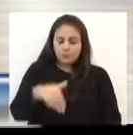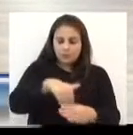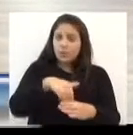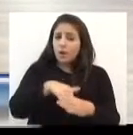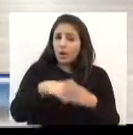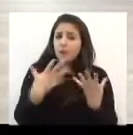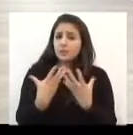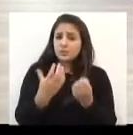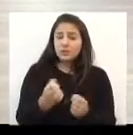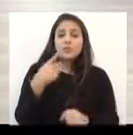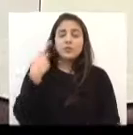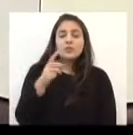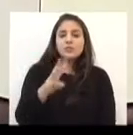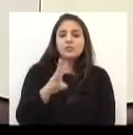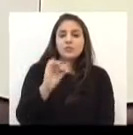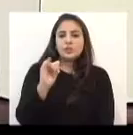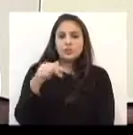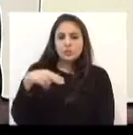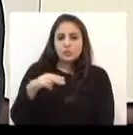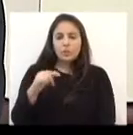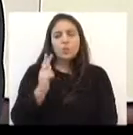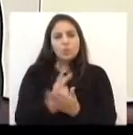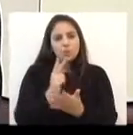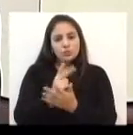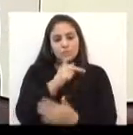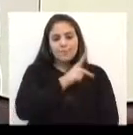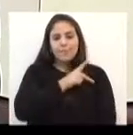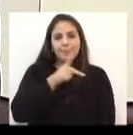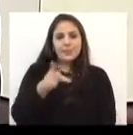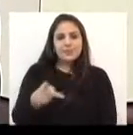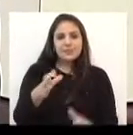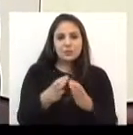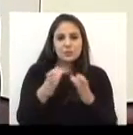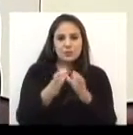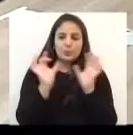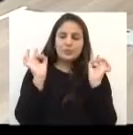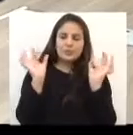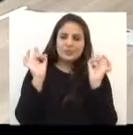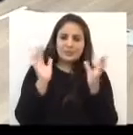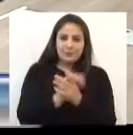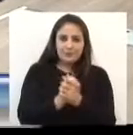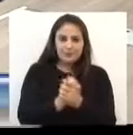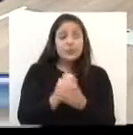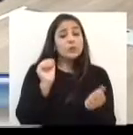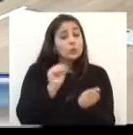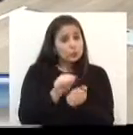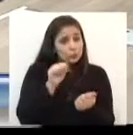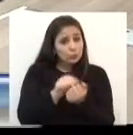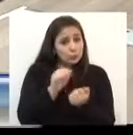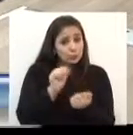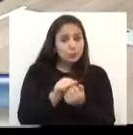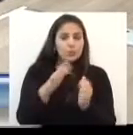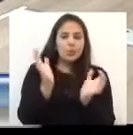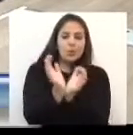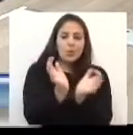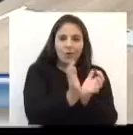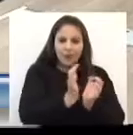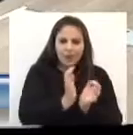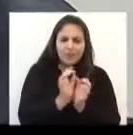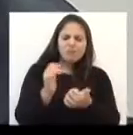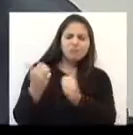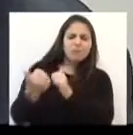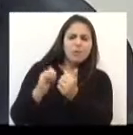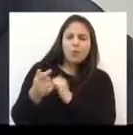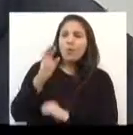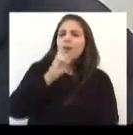que o vereador Wilson Liu continua na presidência do Grupo Especial. Juntamente com os colegas, ele avaliou o